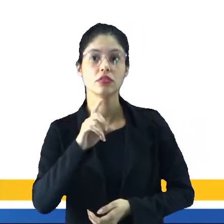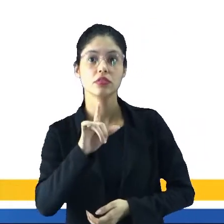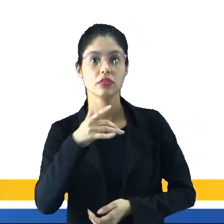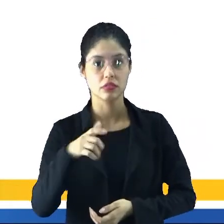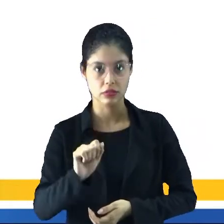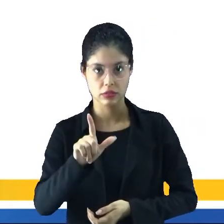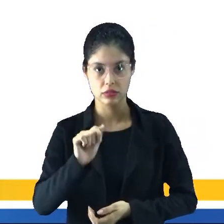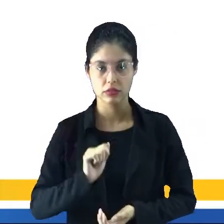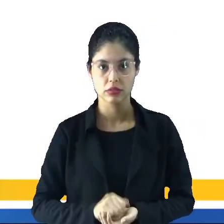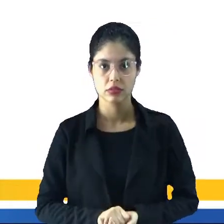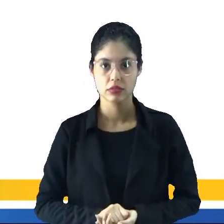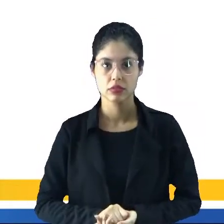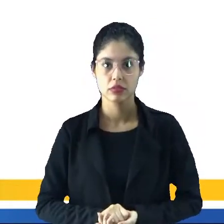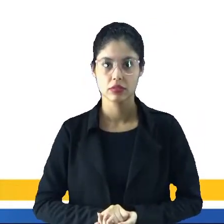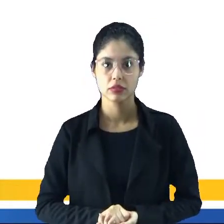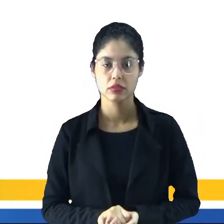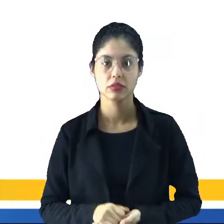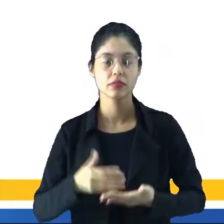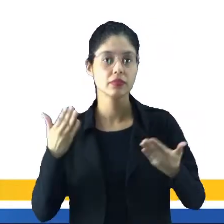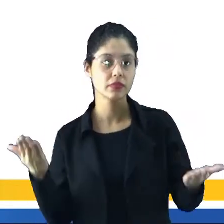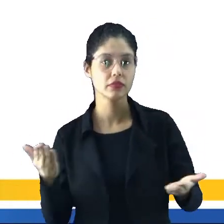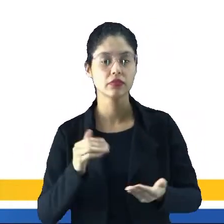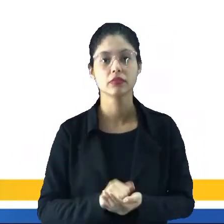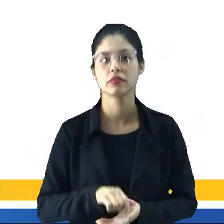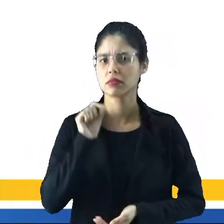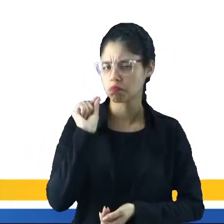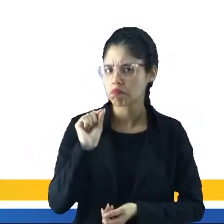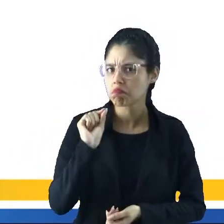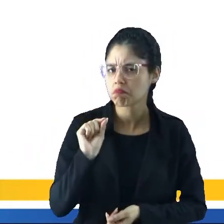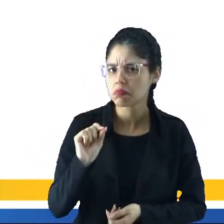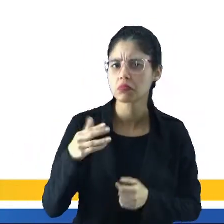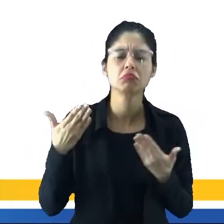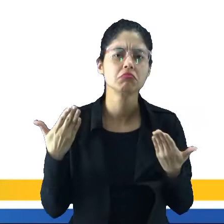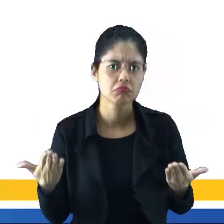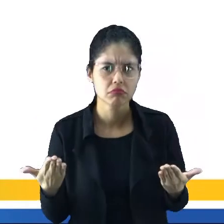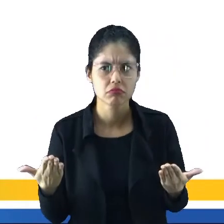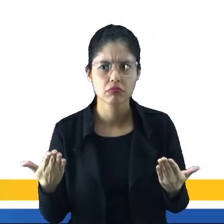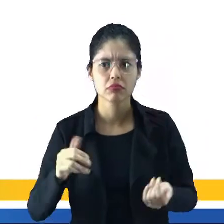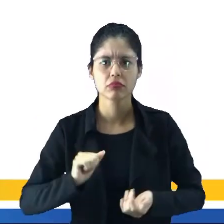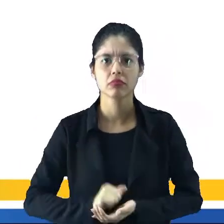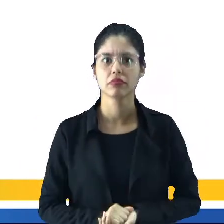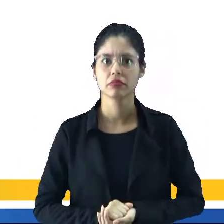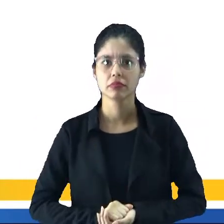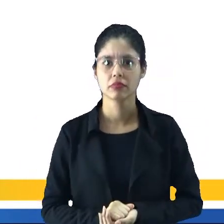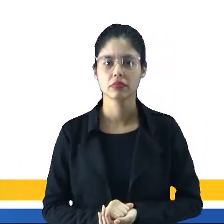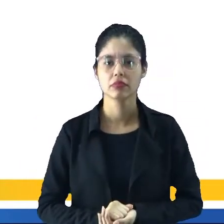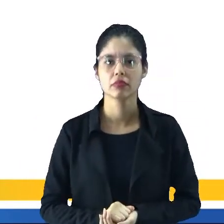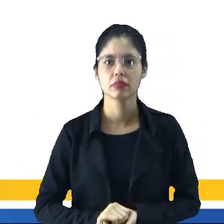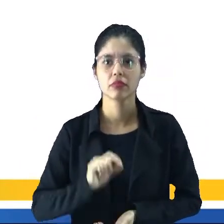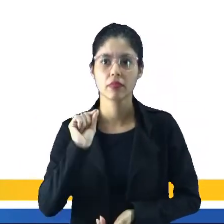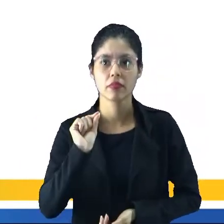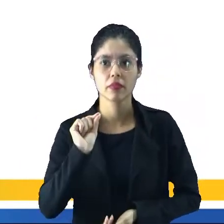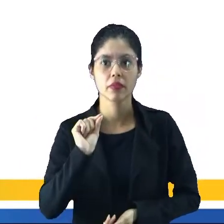domínio lexical. Então, gente, o que seria domínio lexical? O